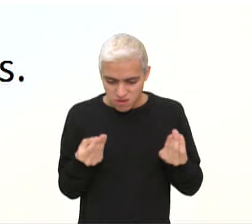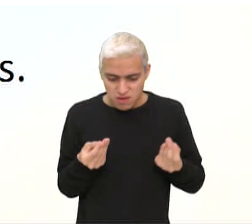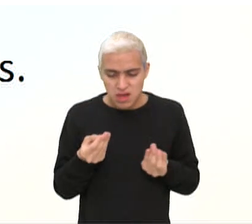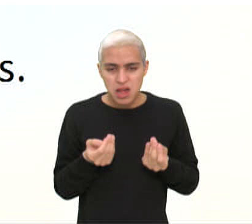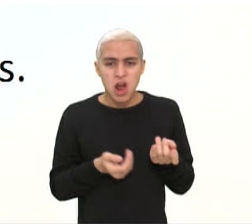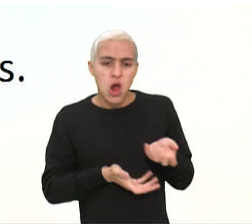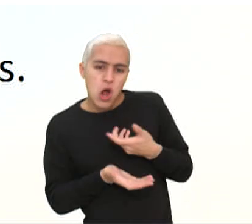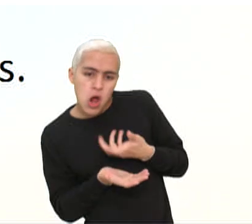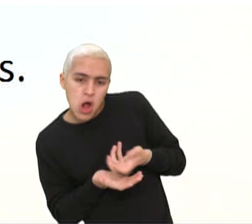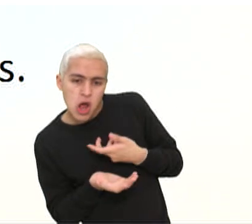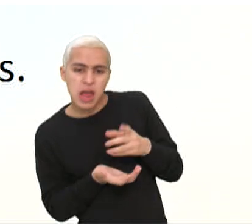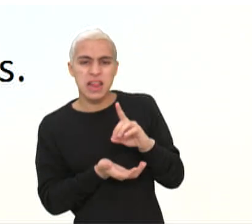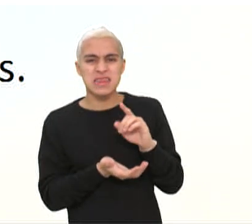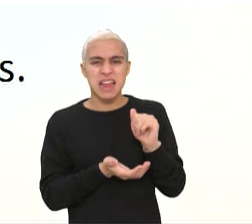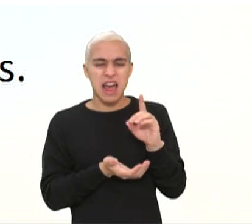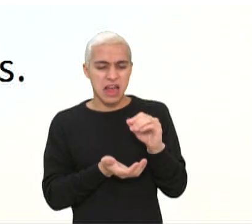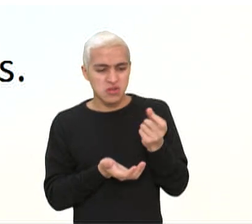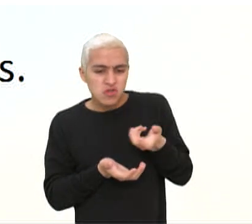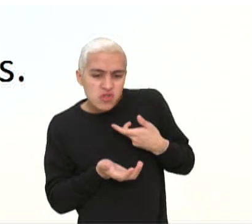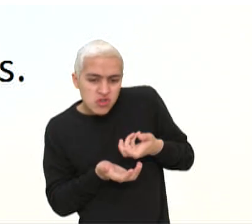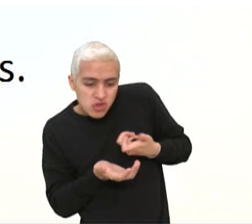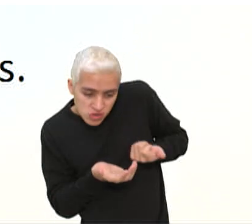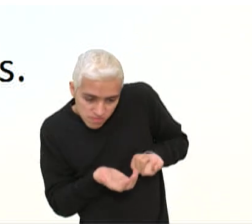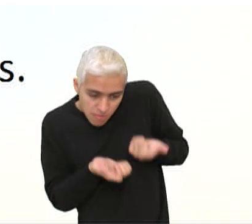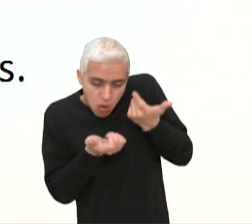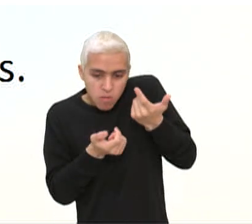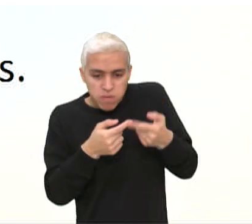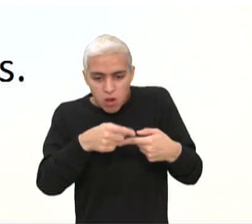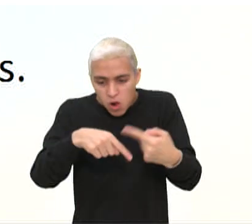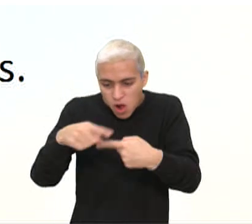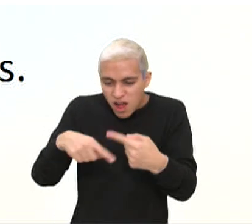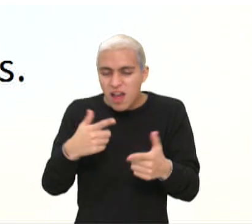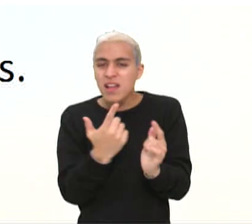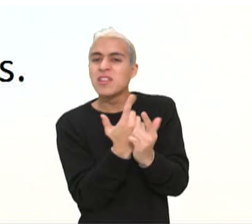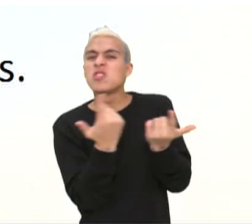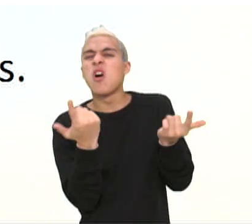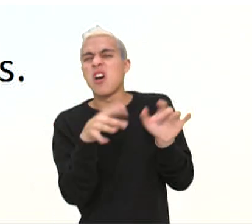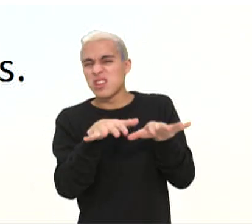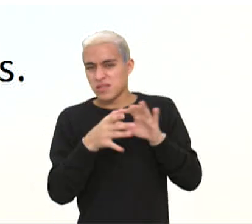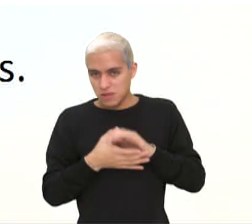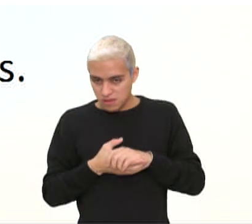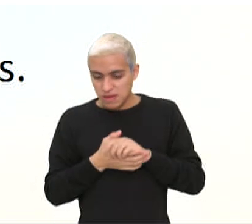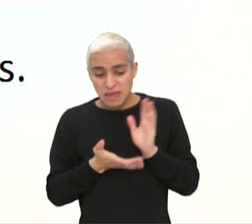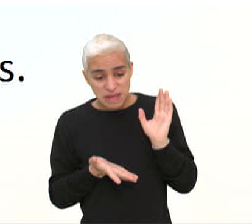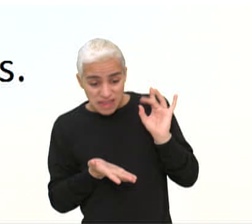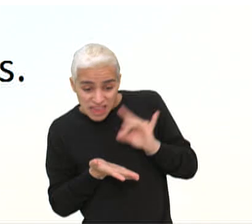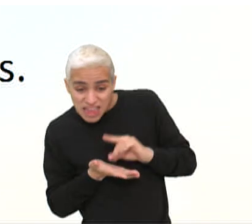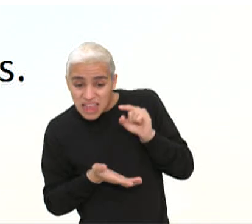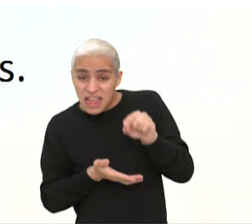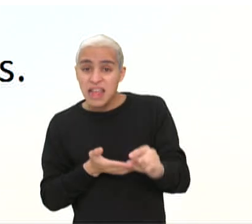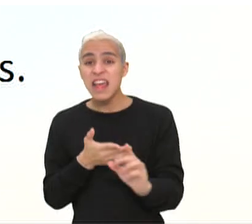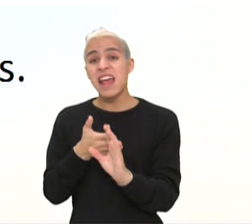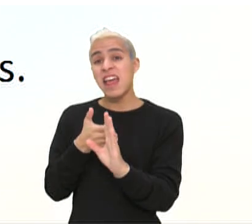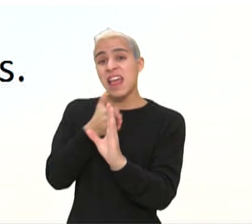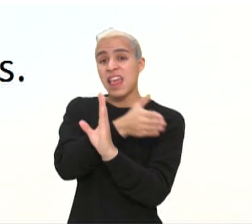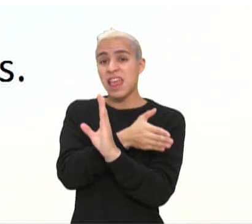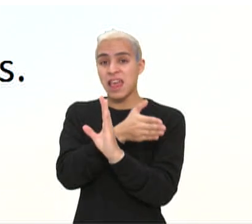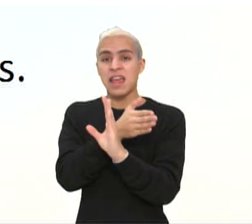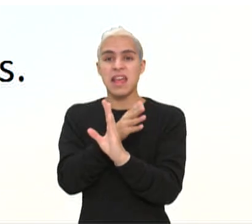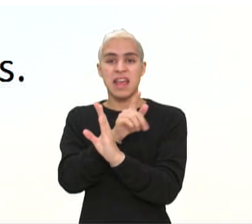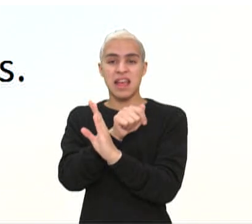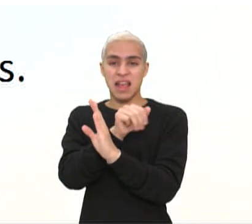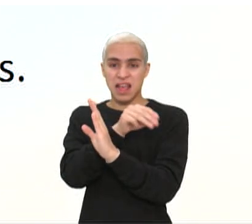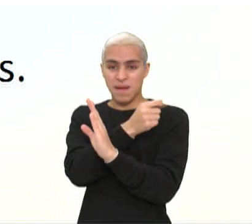dados seria que tipo de jogo? Um jogo de sorte, né? Porém, o jogo real de Ur é provavelmente um antecessor do gamão, né?